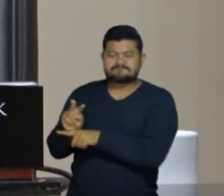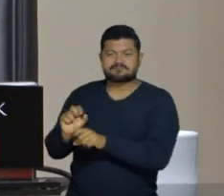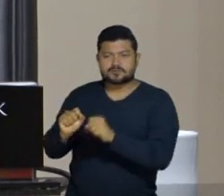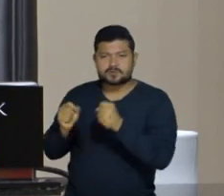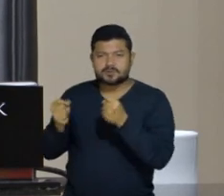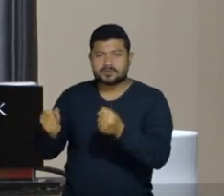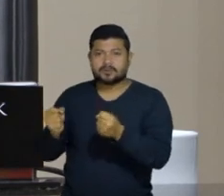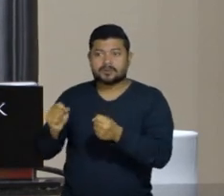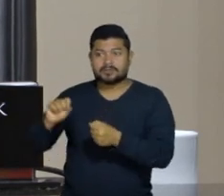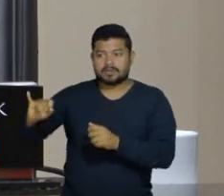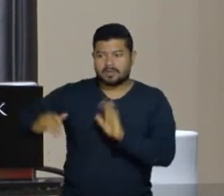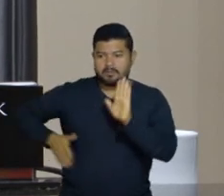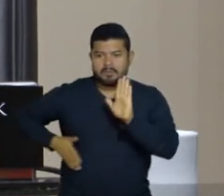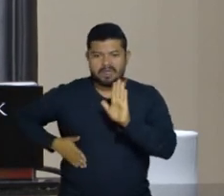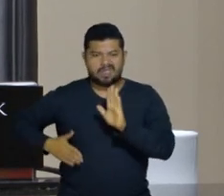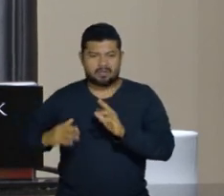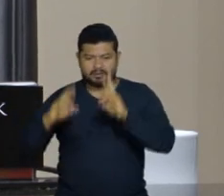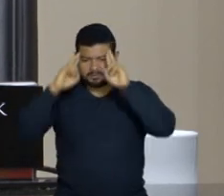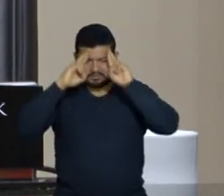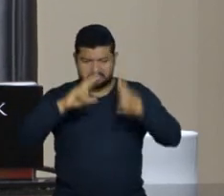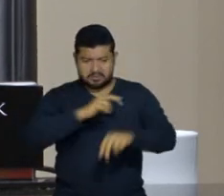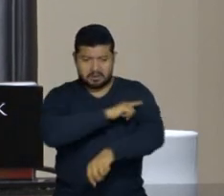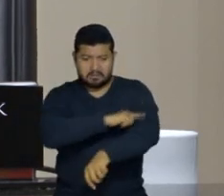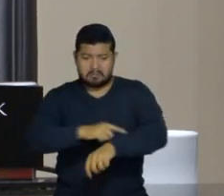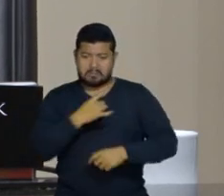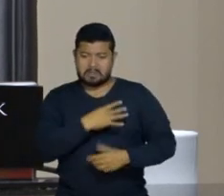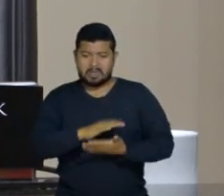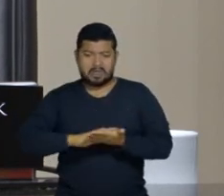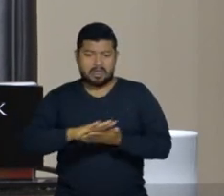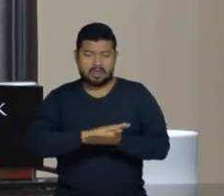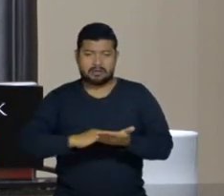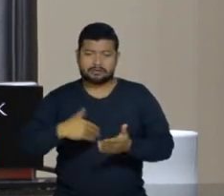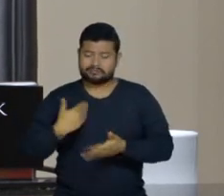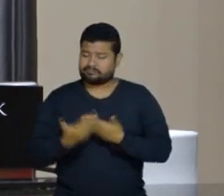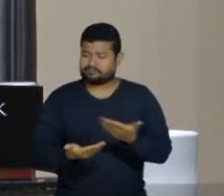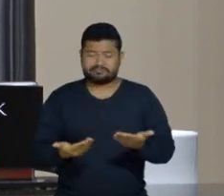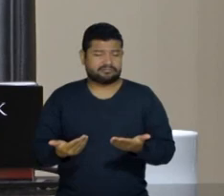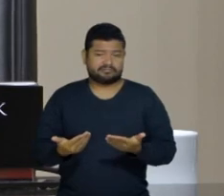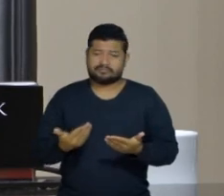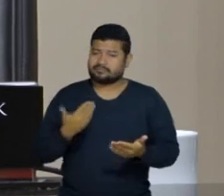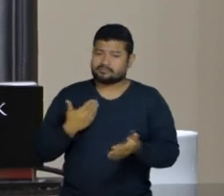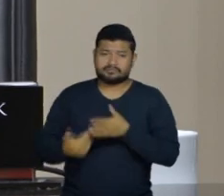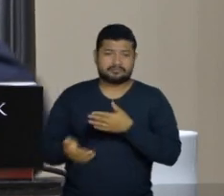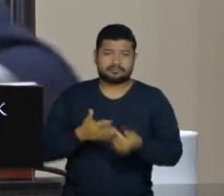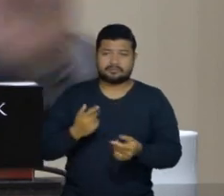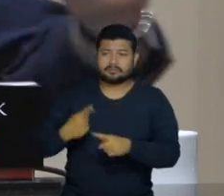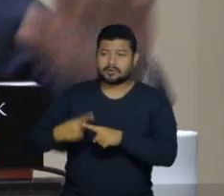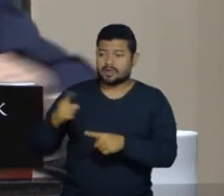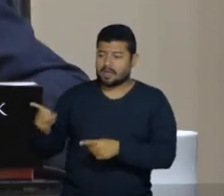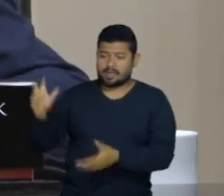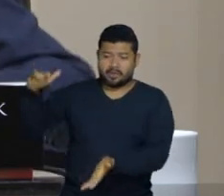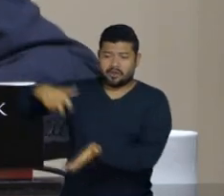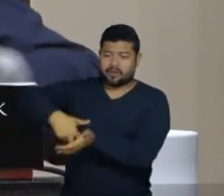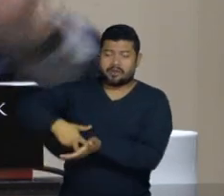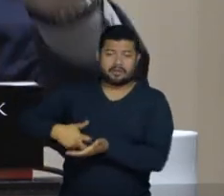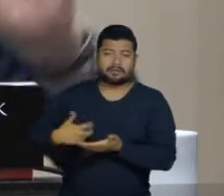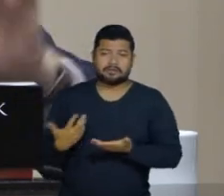acabou. Porque ele não tem medo de mais uma condenação, ele já